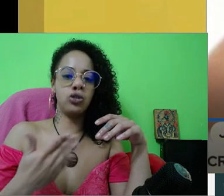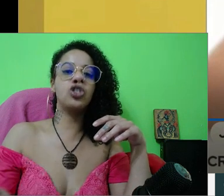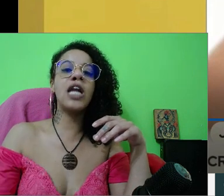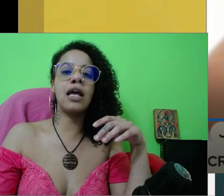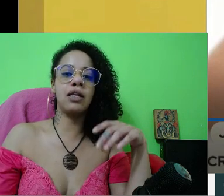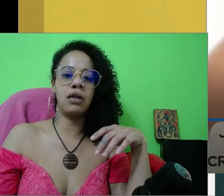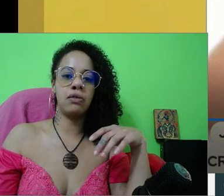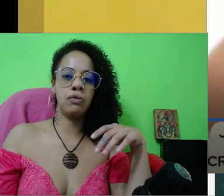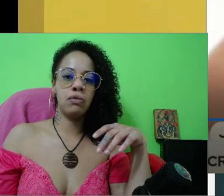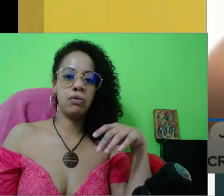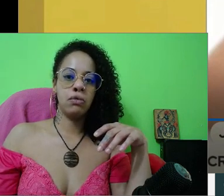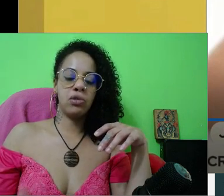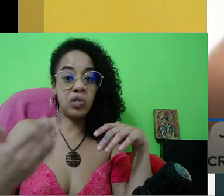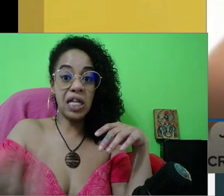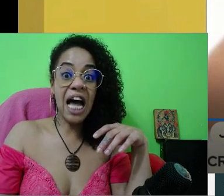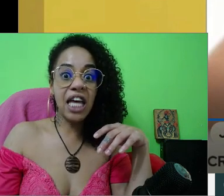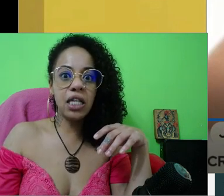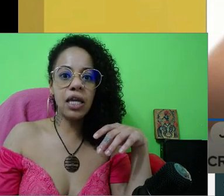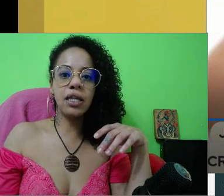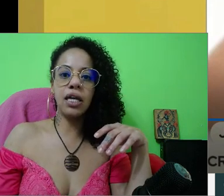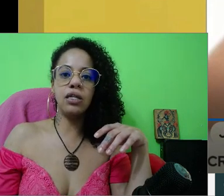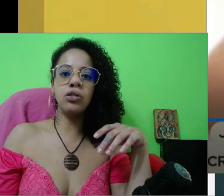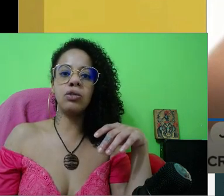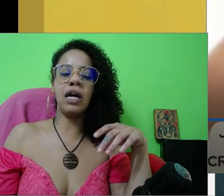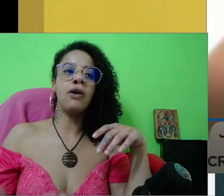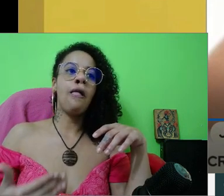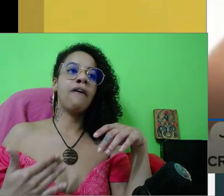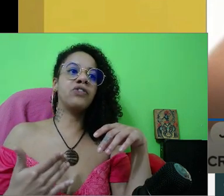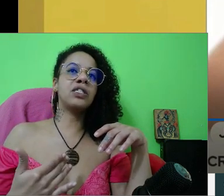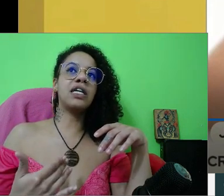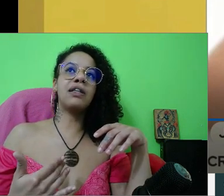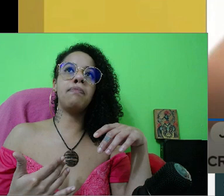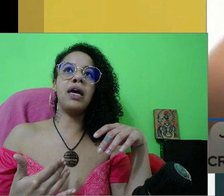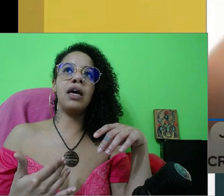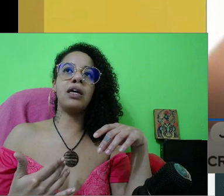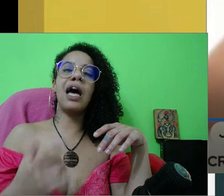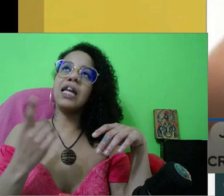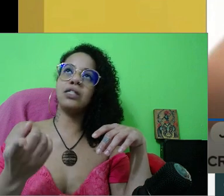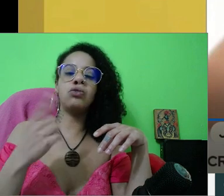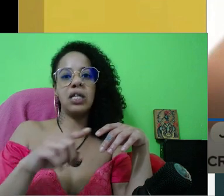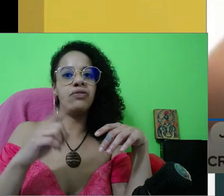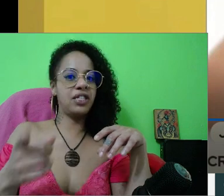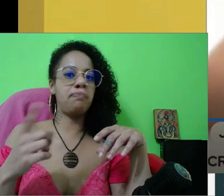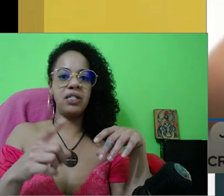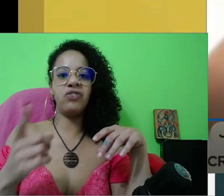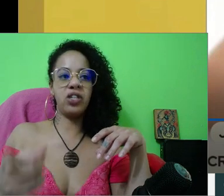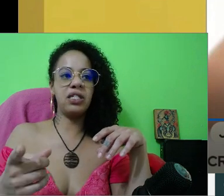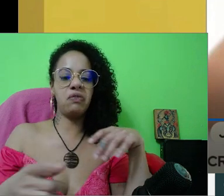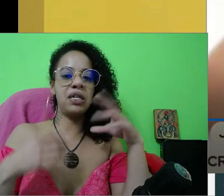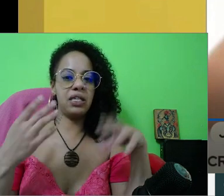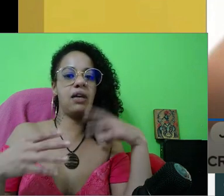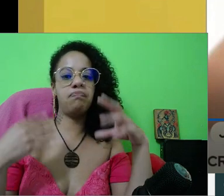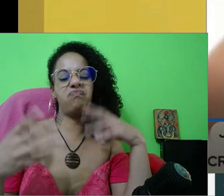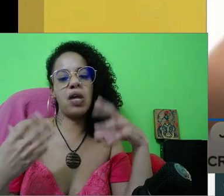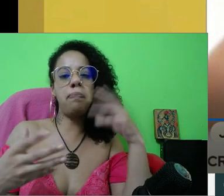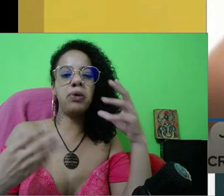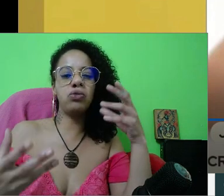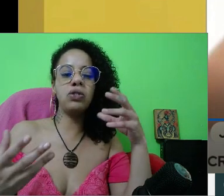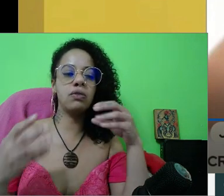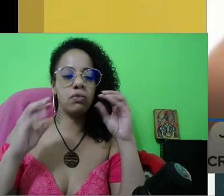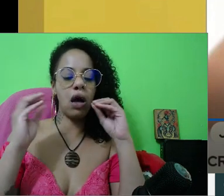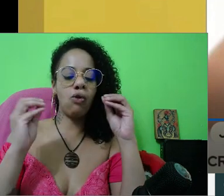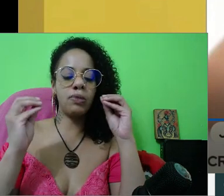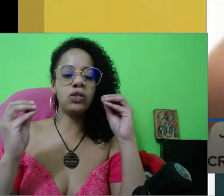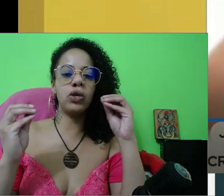direto né Eu sou direta Então você dá entender isso né você também aliás eu não sei se você é passiva Mas você